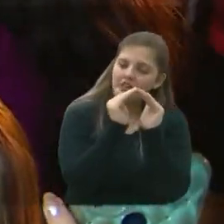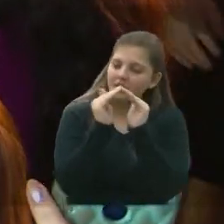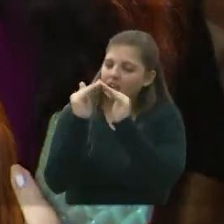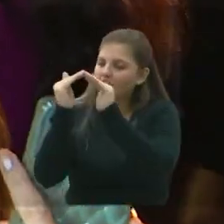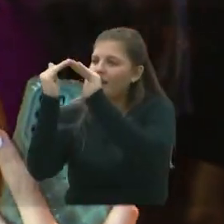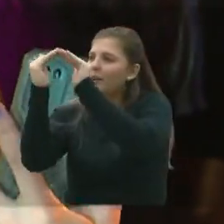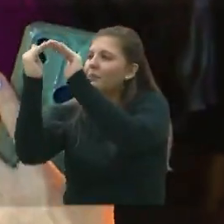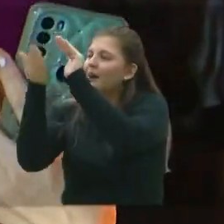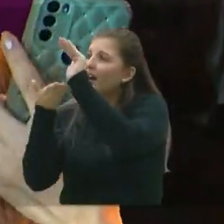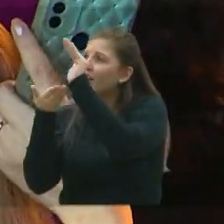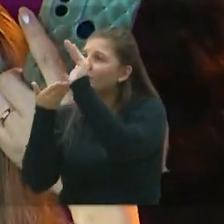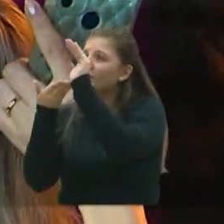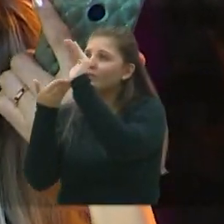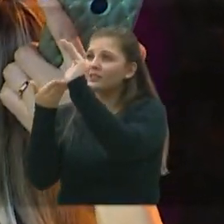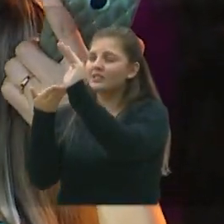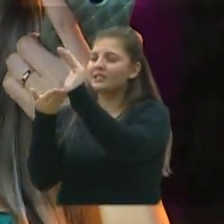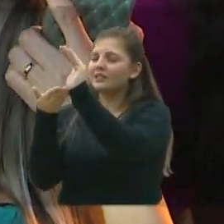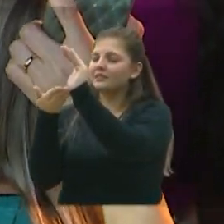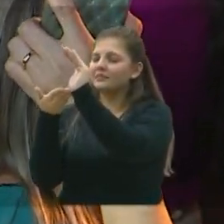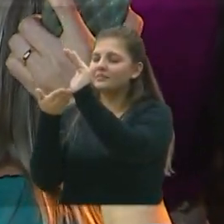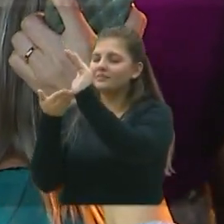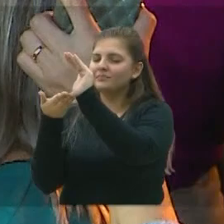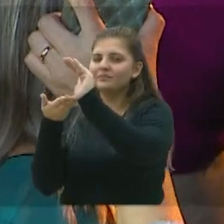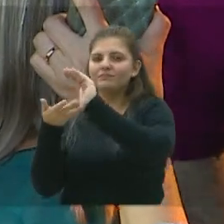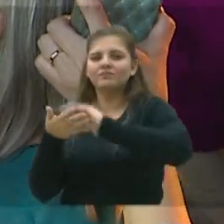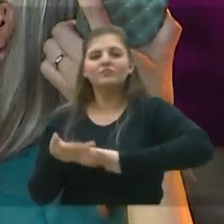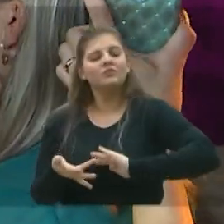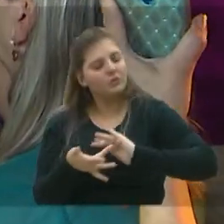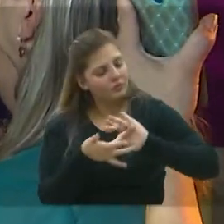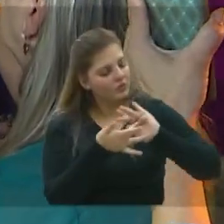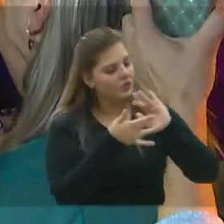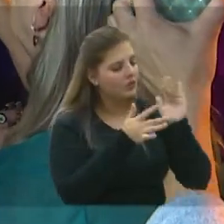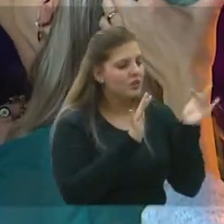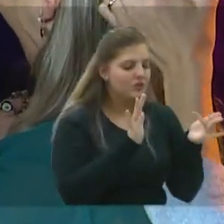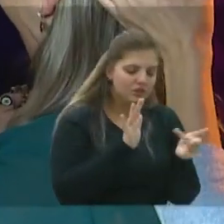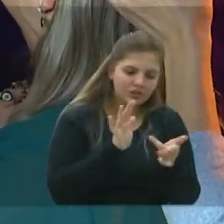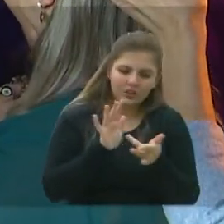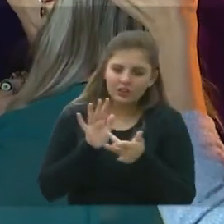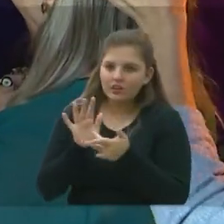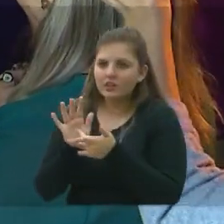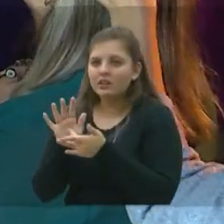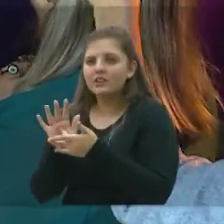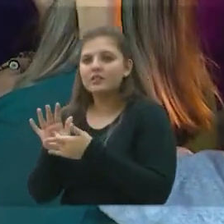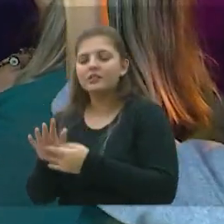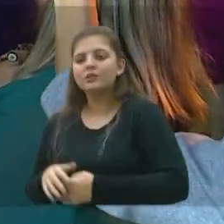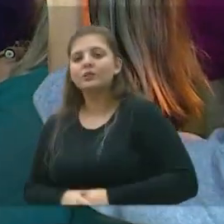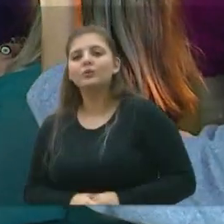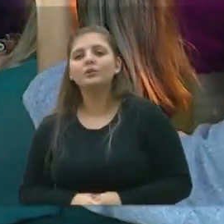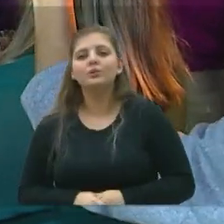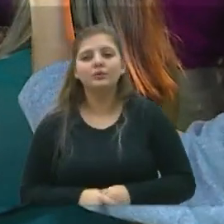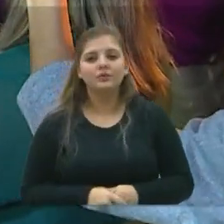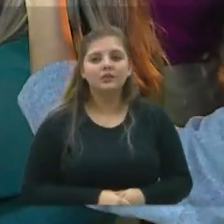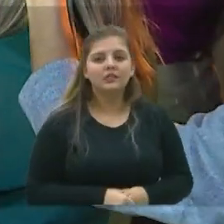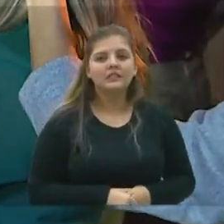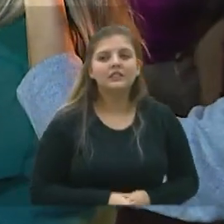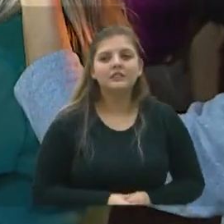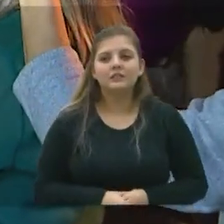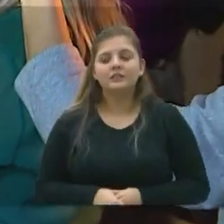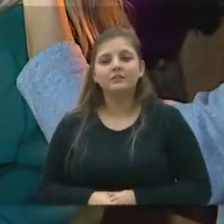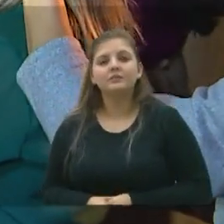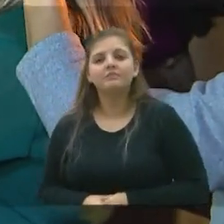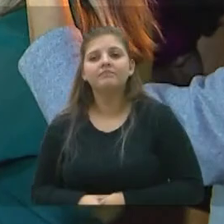deixamos ela pra você. Vai pensando na tua casa, Jesus, em todos os teus familiares,